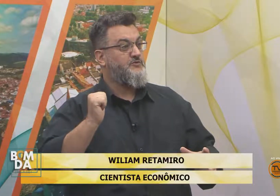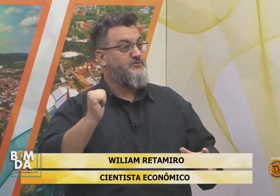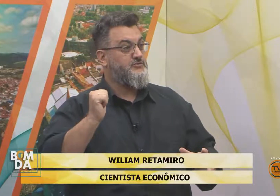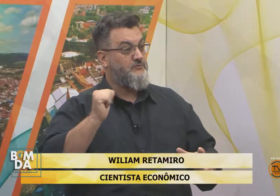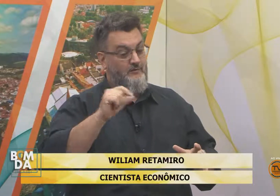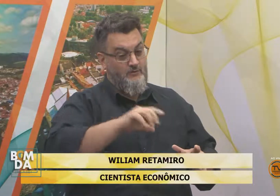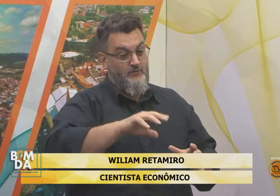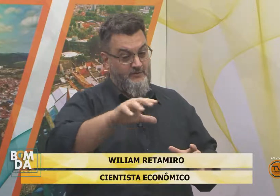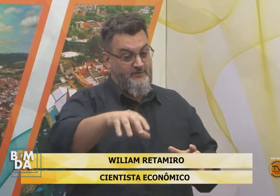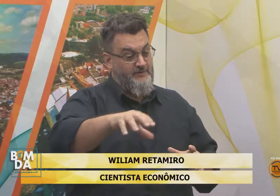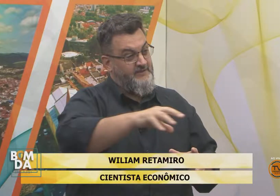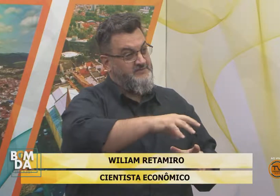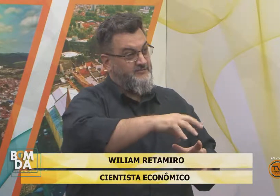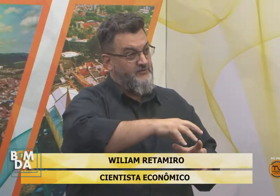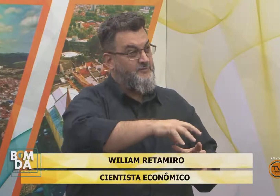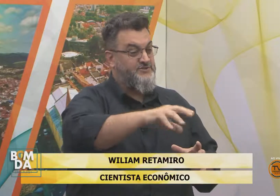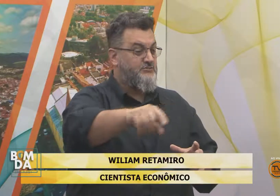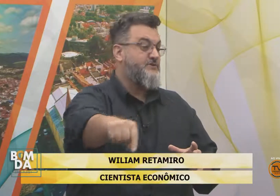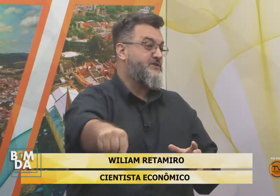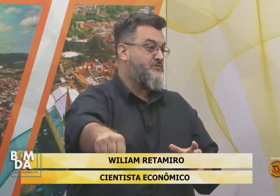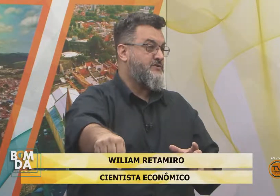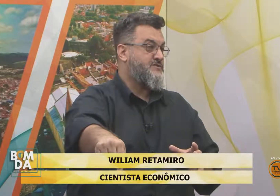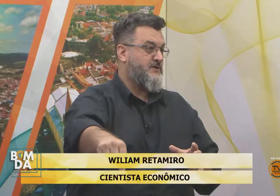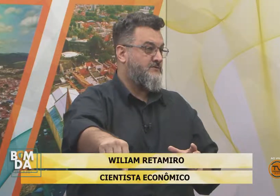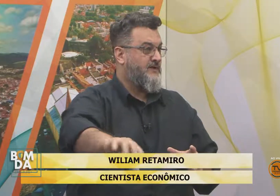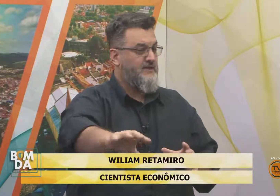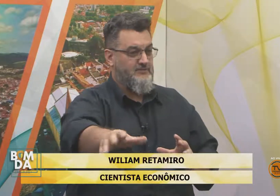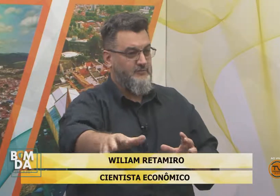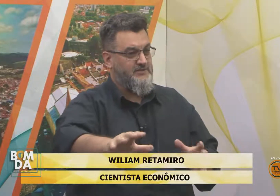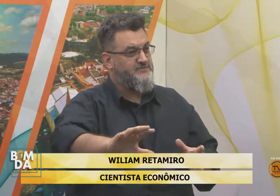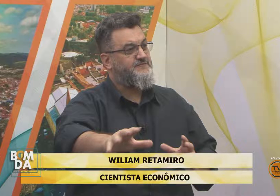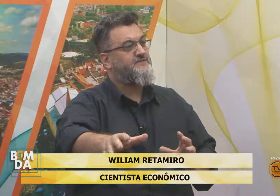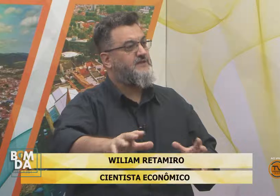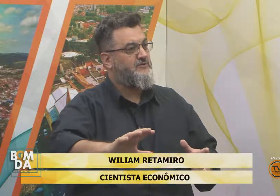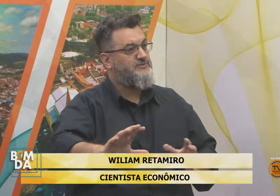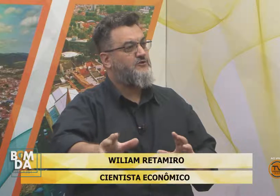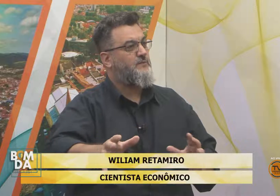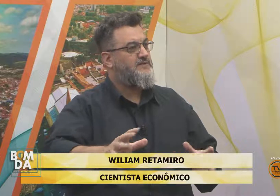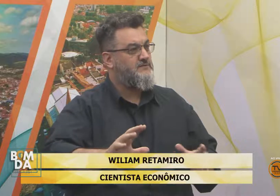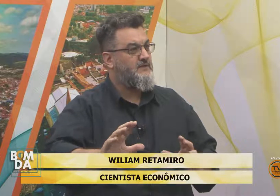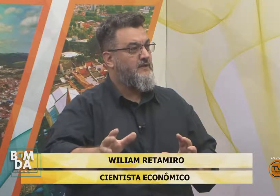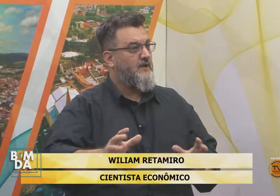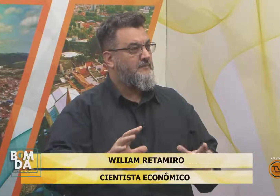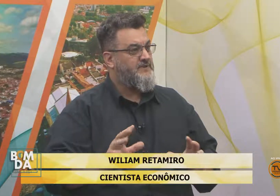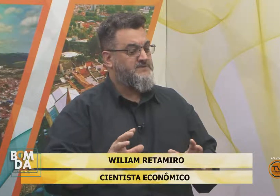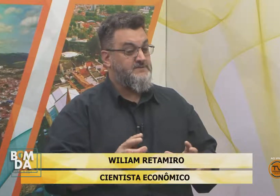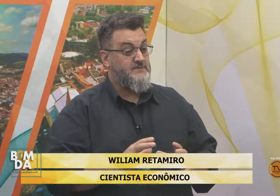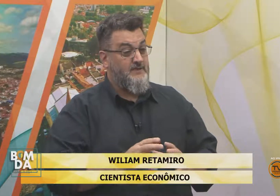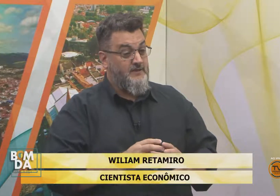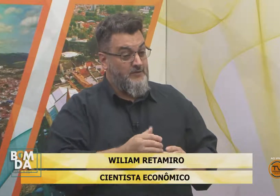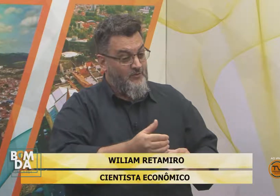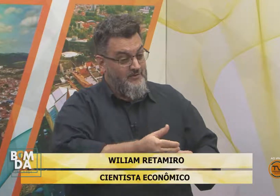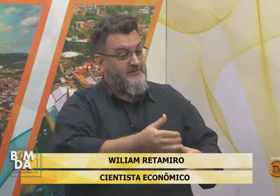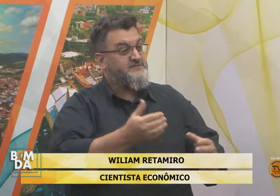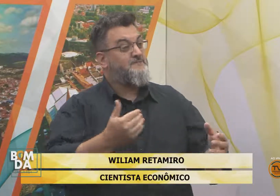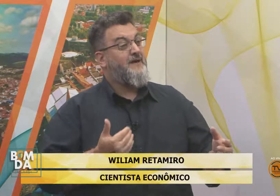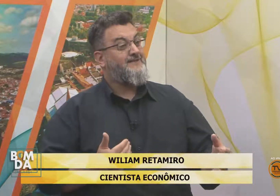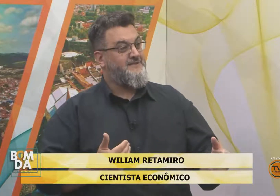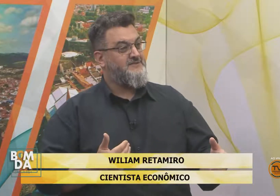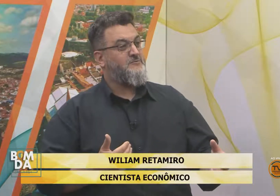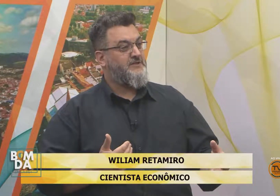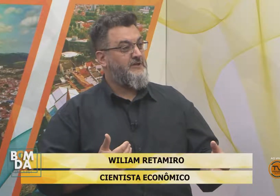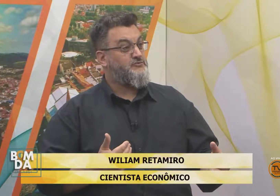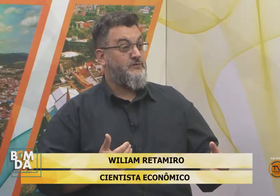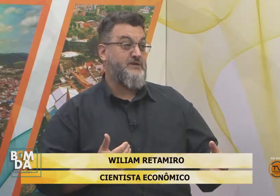ano de 2021. Esse valor medido no início desse ano, né? Que é ali no mês de fevereiro que já começa a pesquisa. Então,